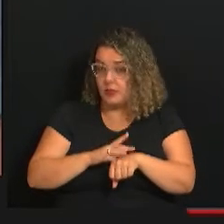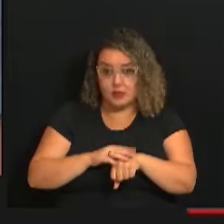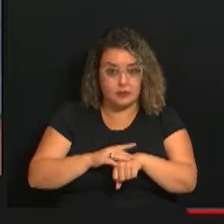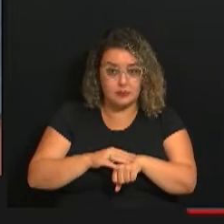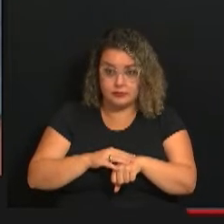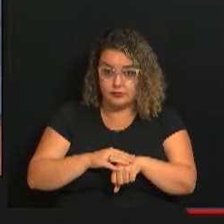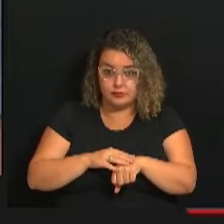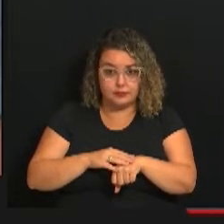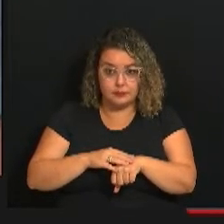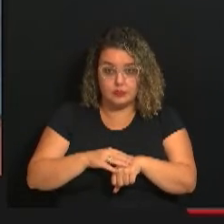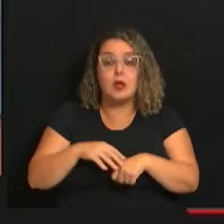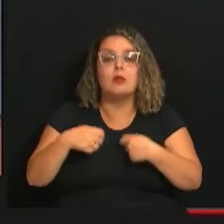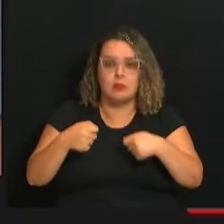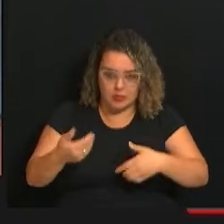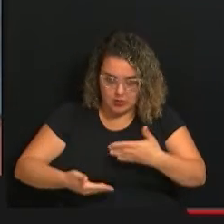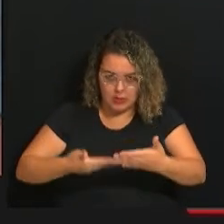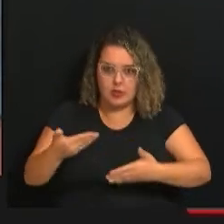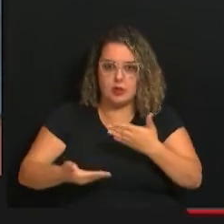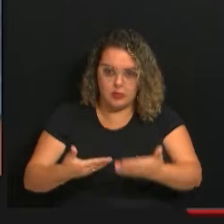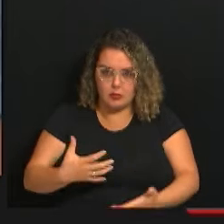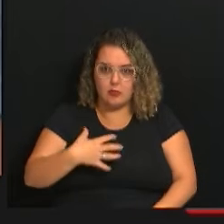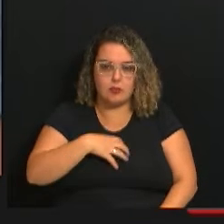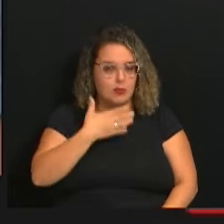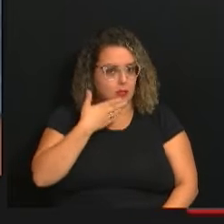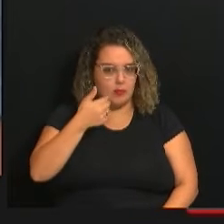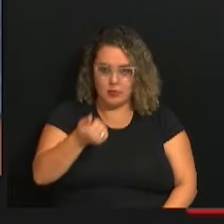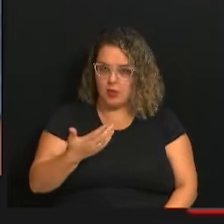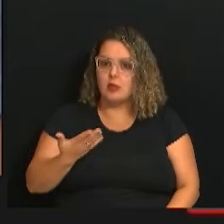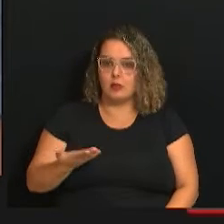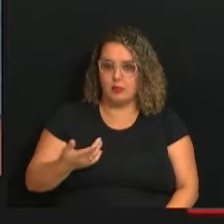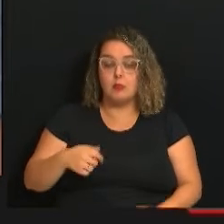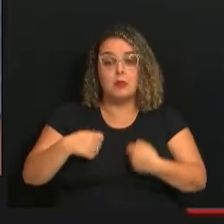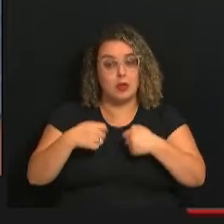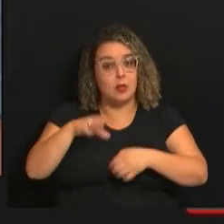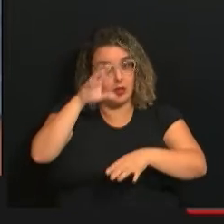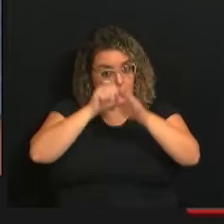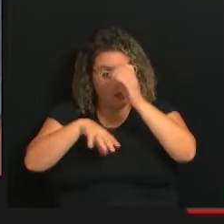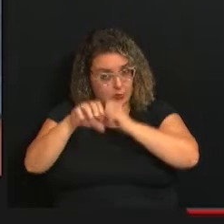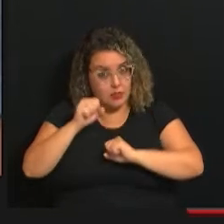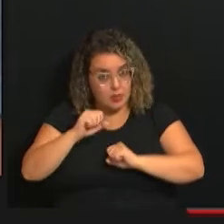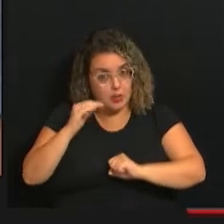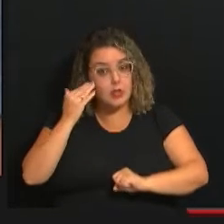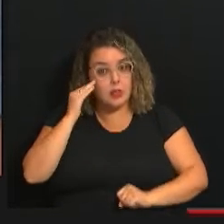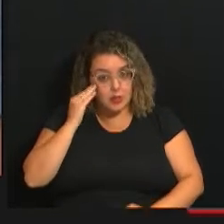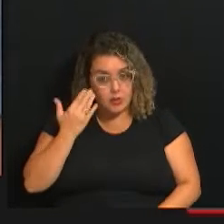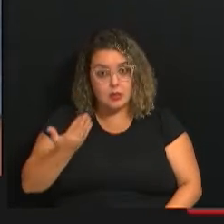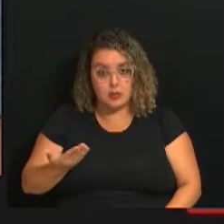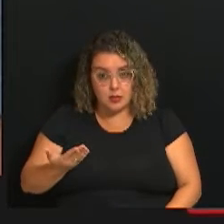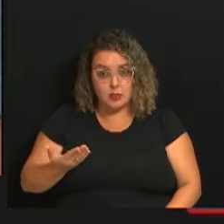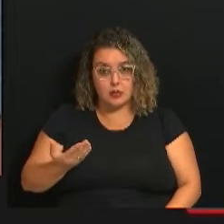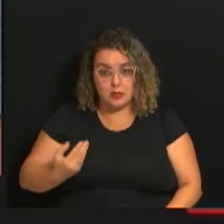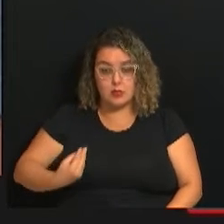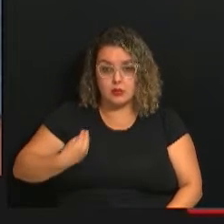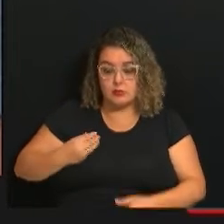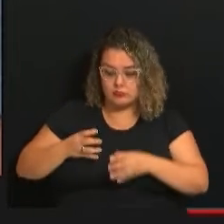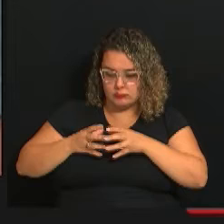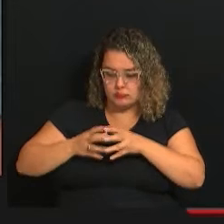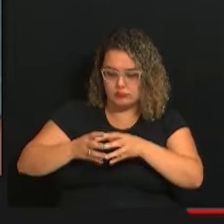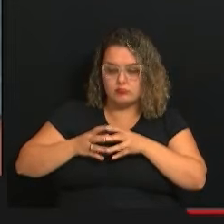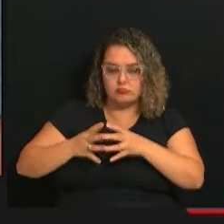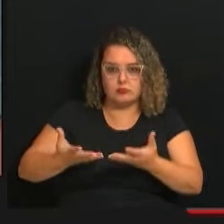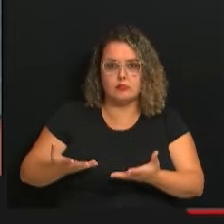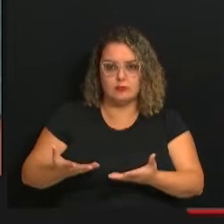né? É difícil de classificar, é autoajuda? Eu acho que é autoajuda, mas mais do que isso,